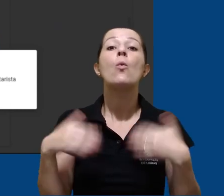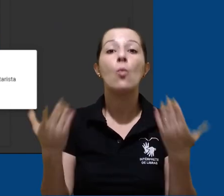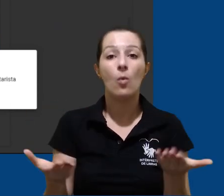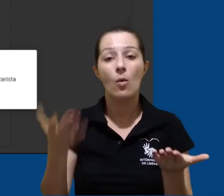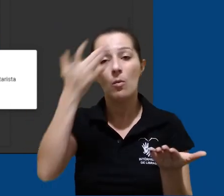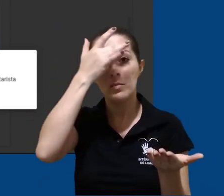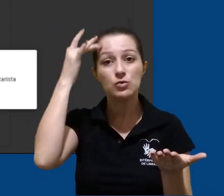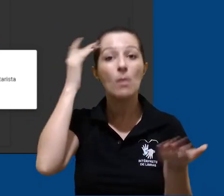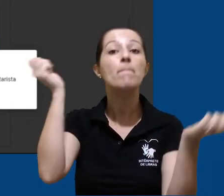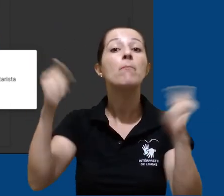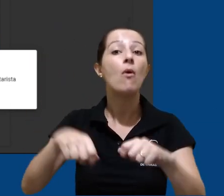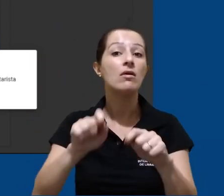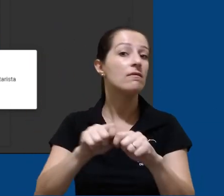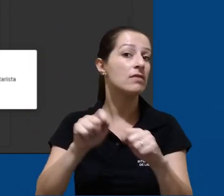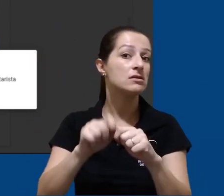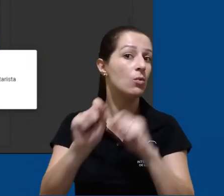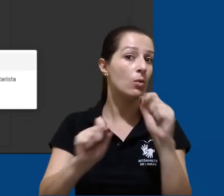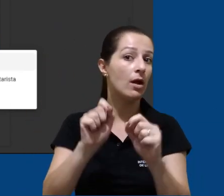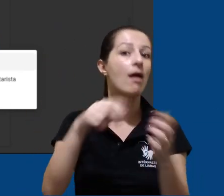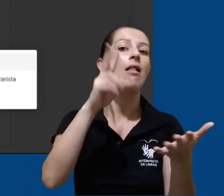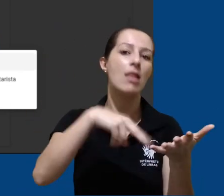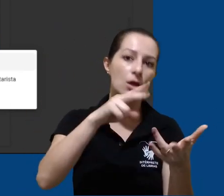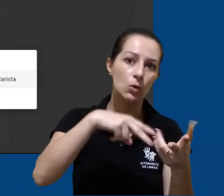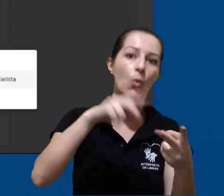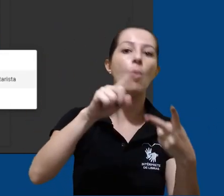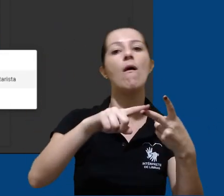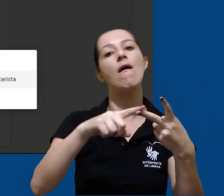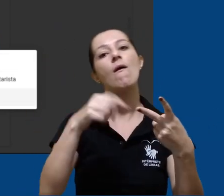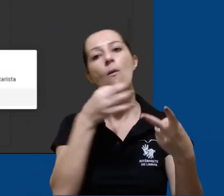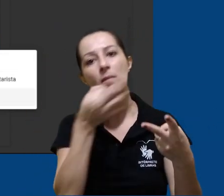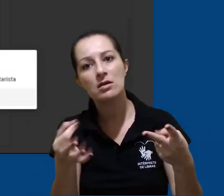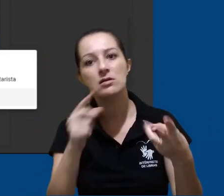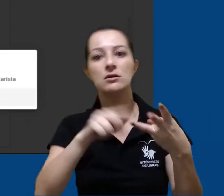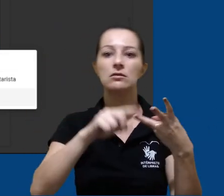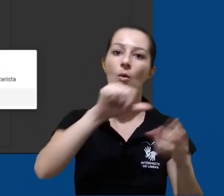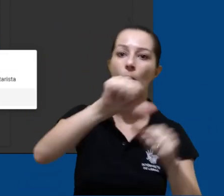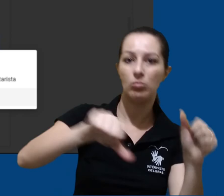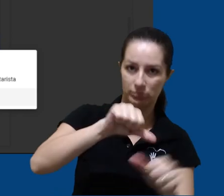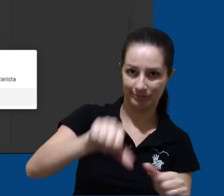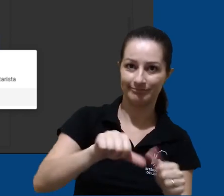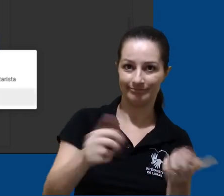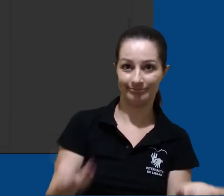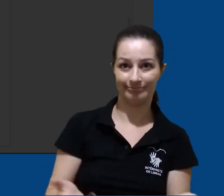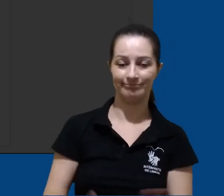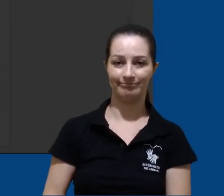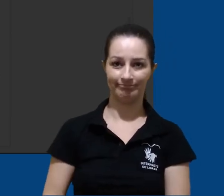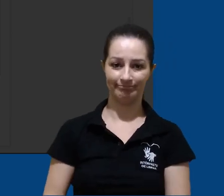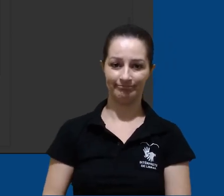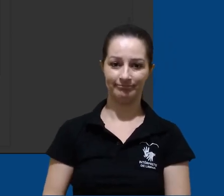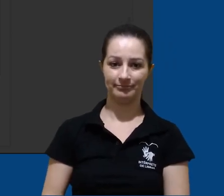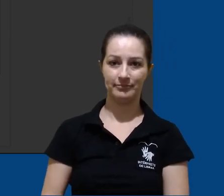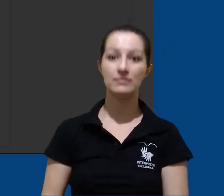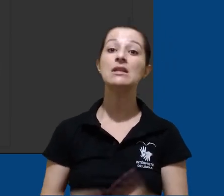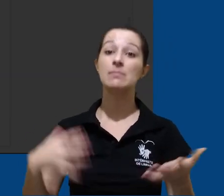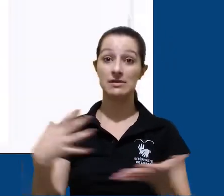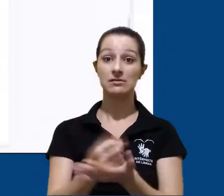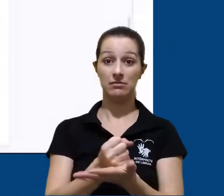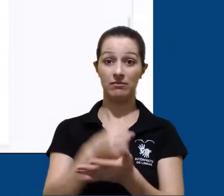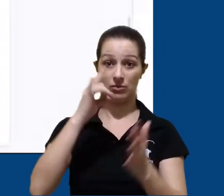devemos escolher quais as permissões daremos a quem acessar este link se será de leitor comentarista ou editor